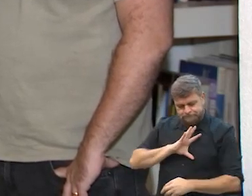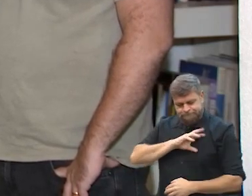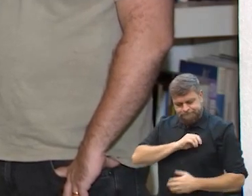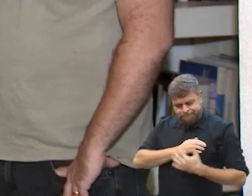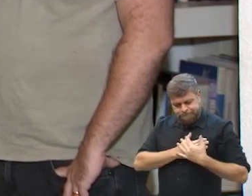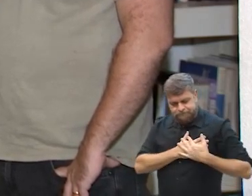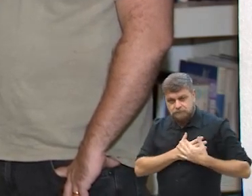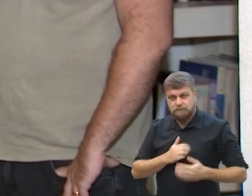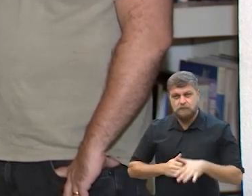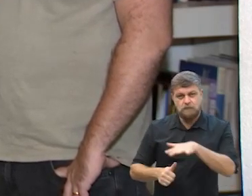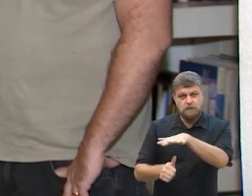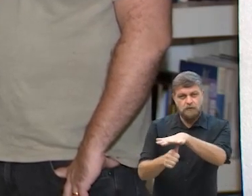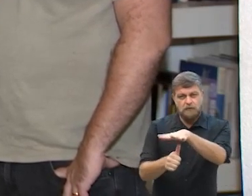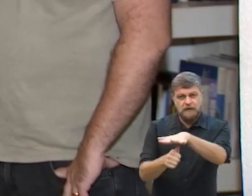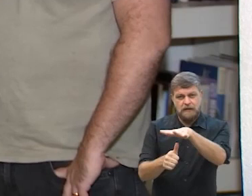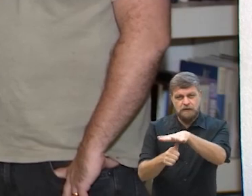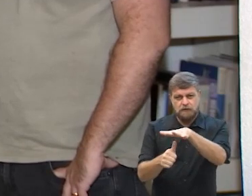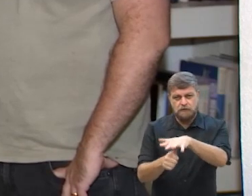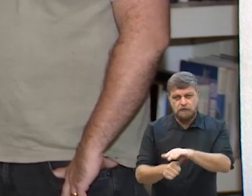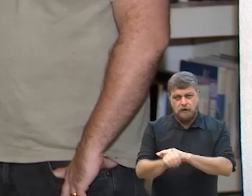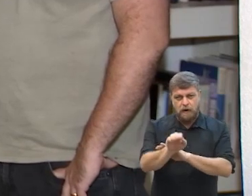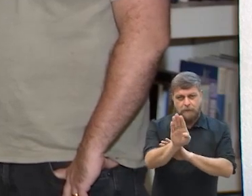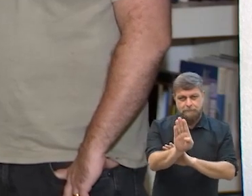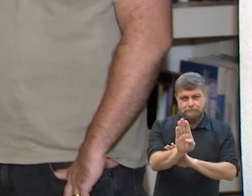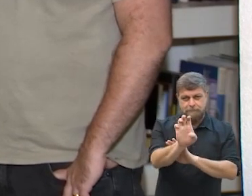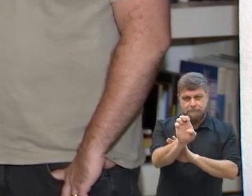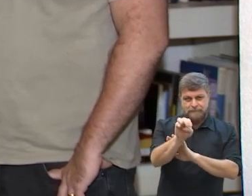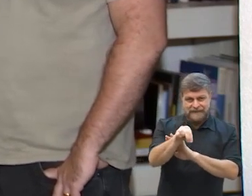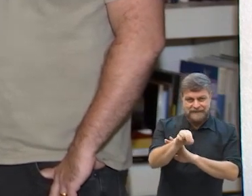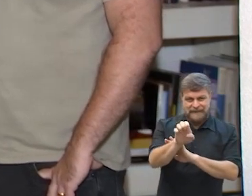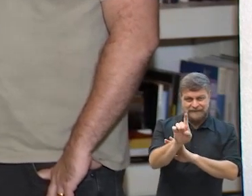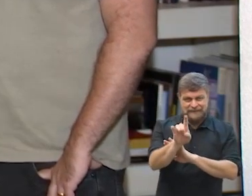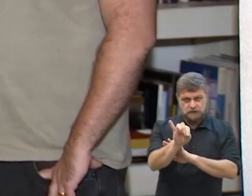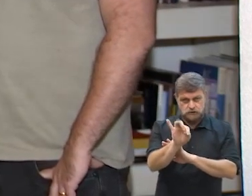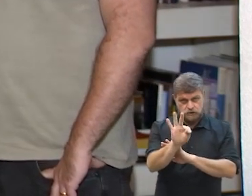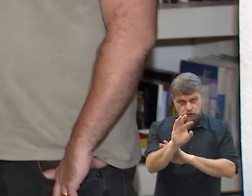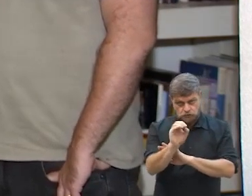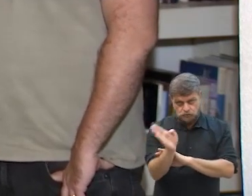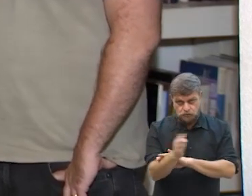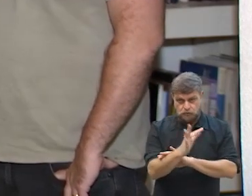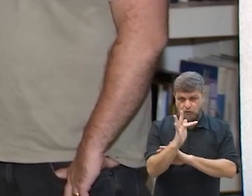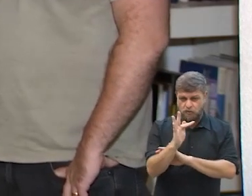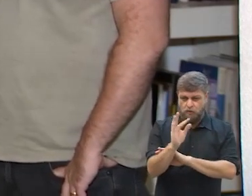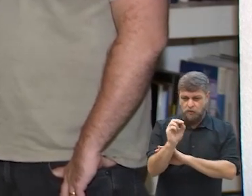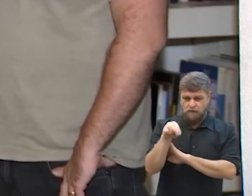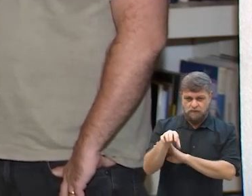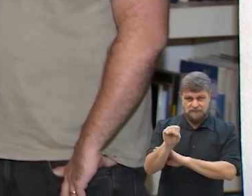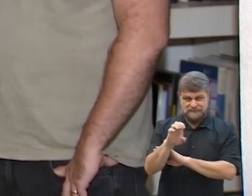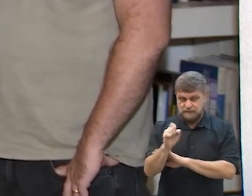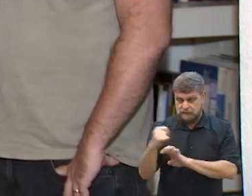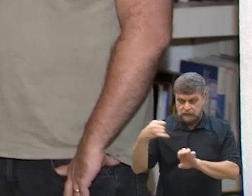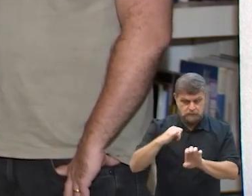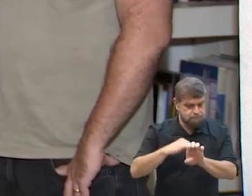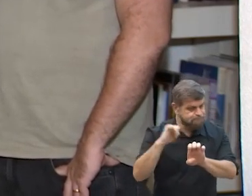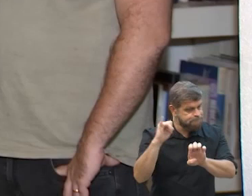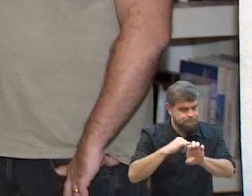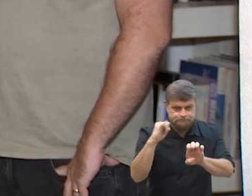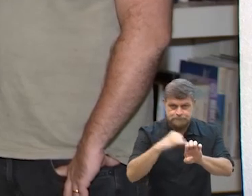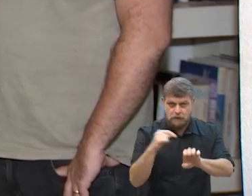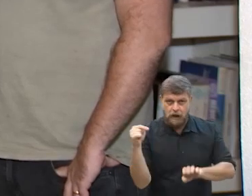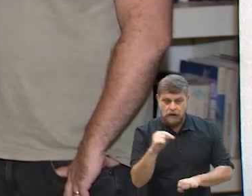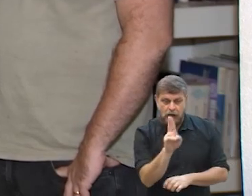na época do reitor, Dr. Benedito Barreto da Fonseca, que foi um homem muito empreendedor. E ali